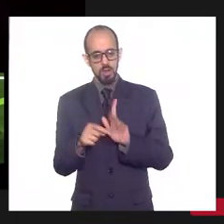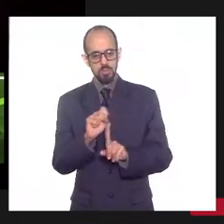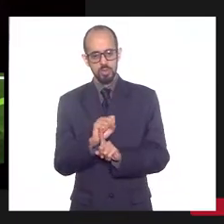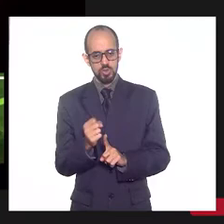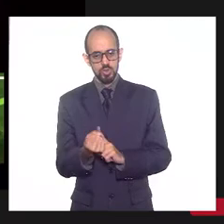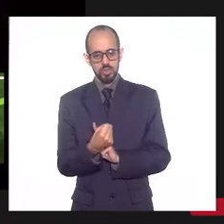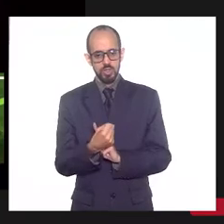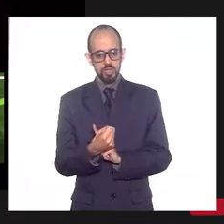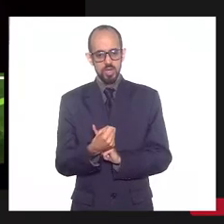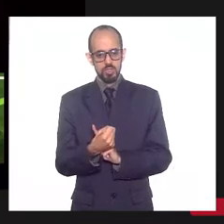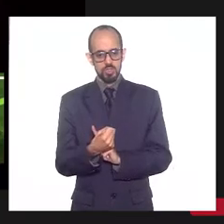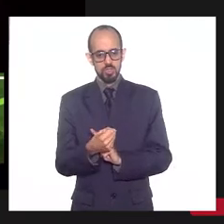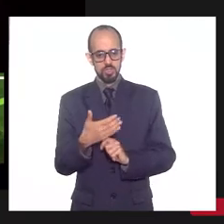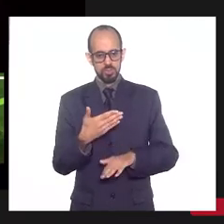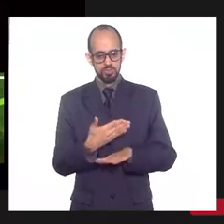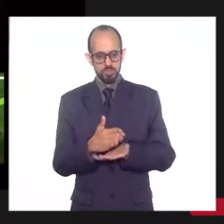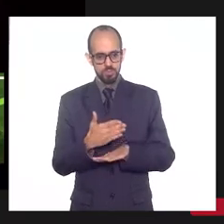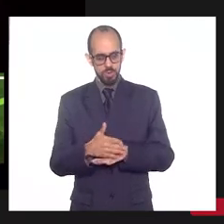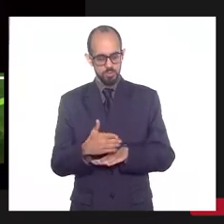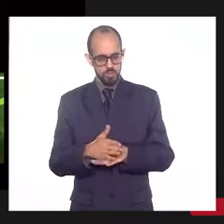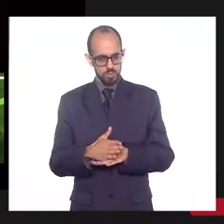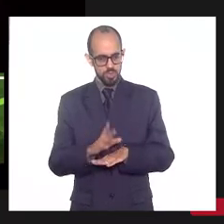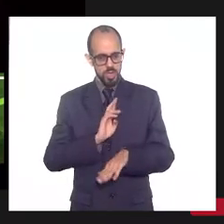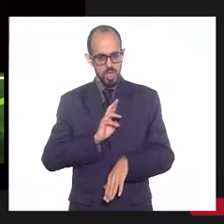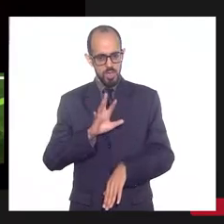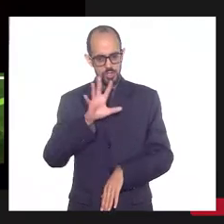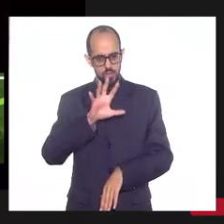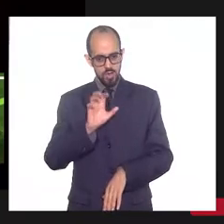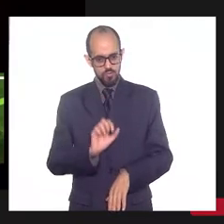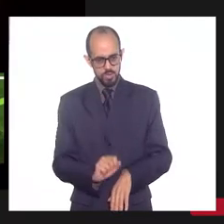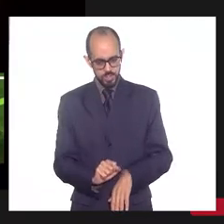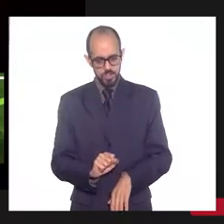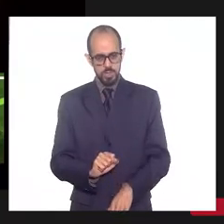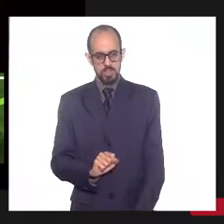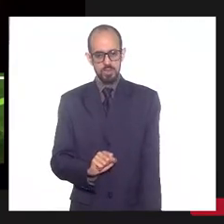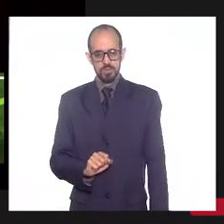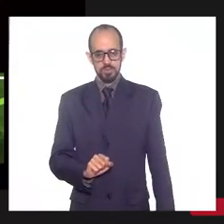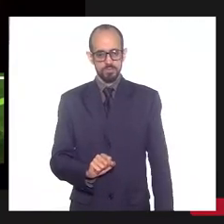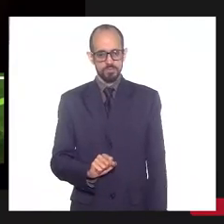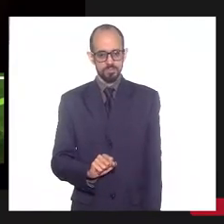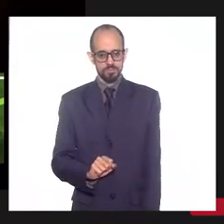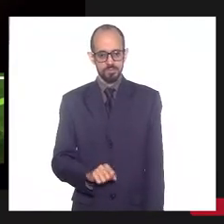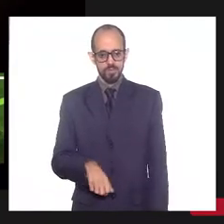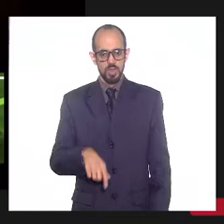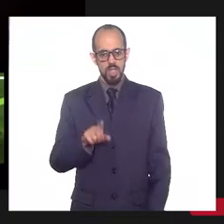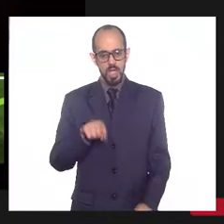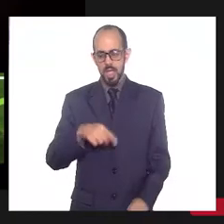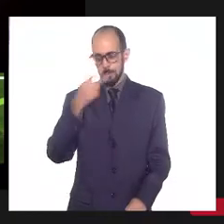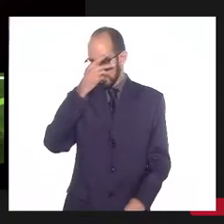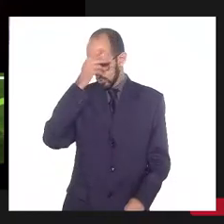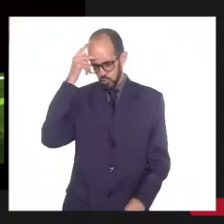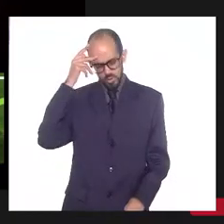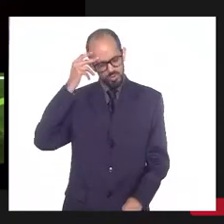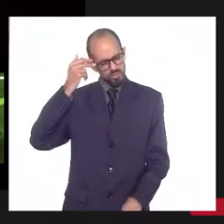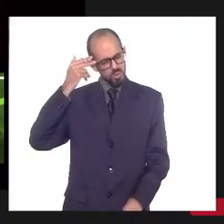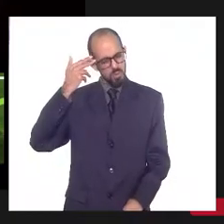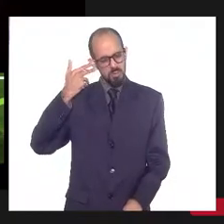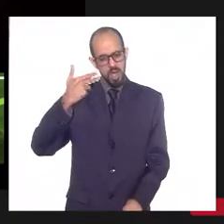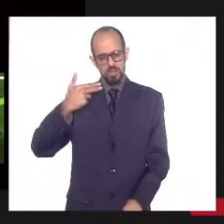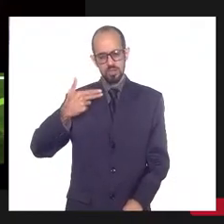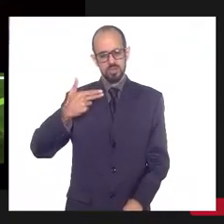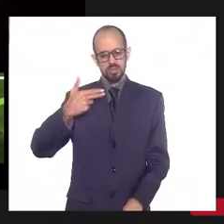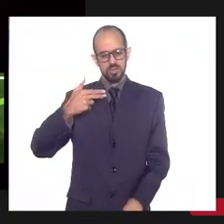os praticantes de matriz africana da religião de matriz africana são pessoas com duas são